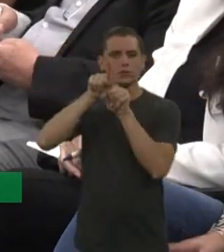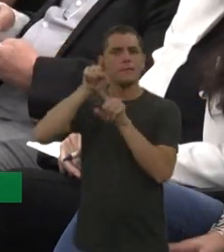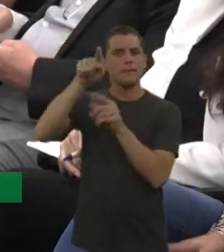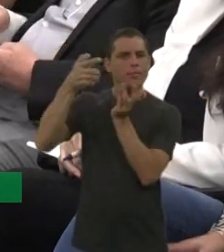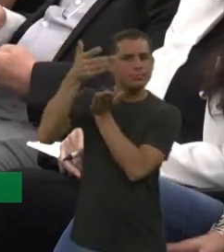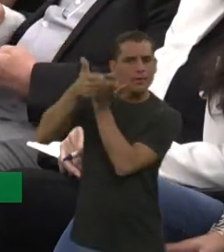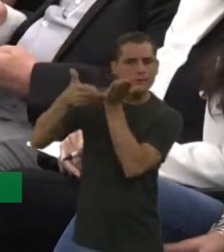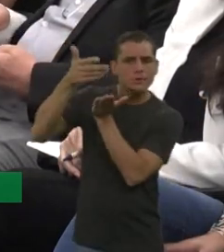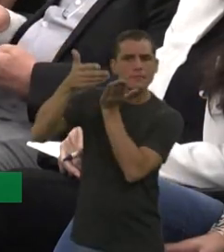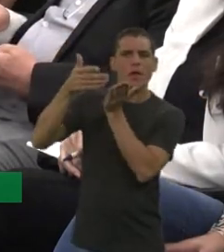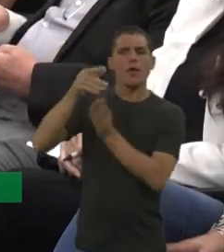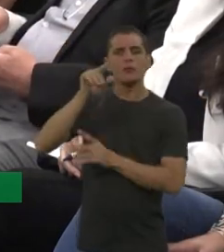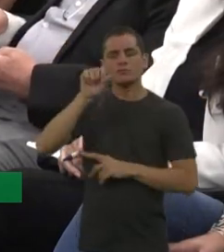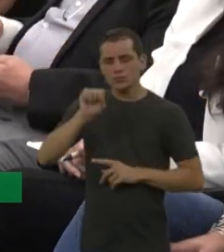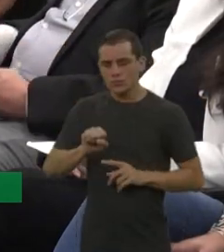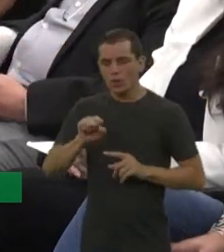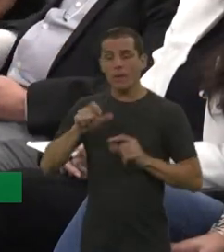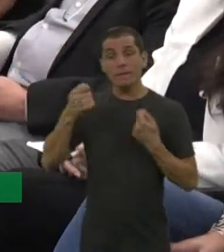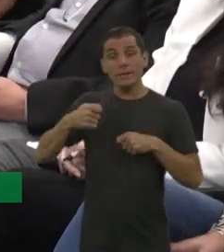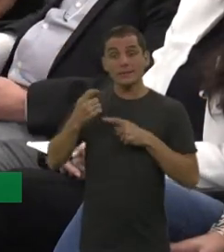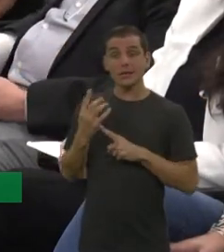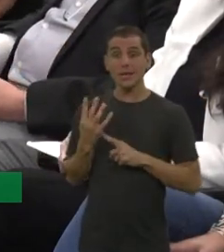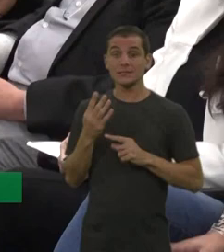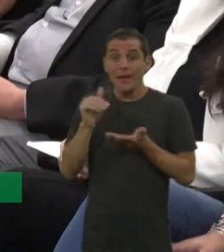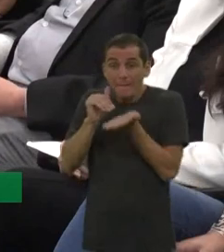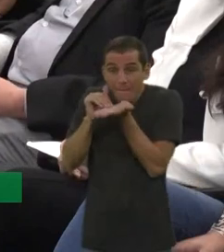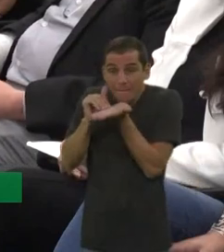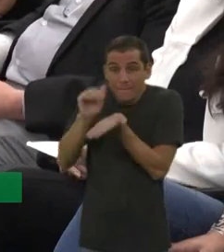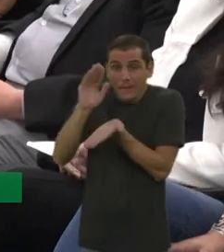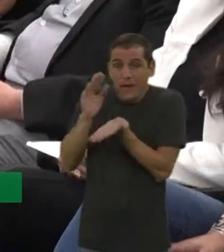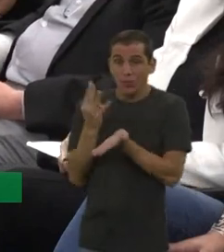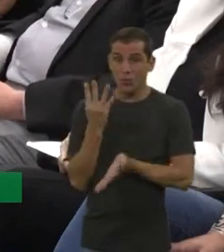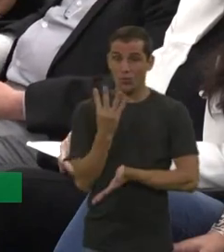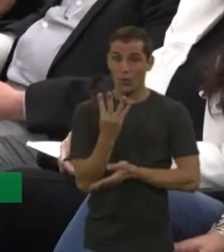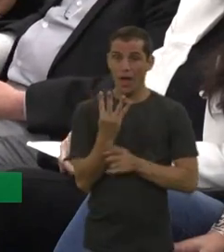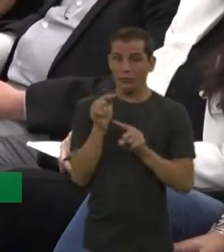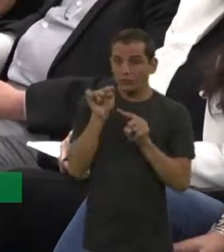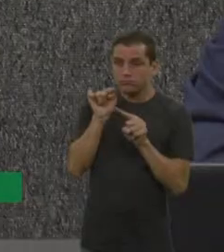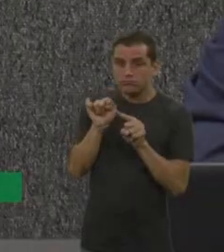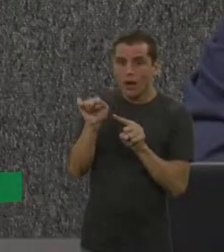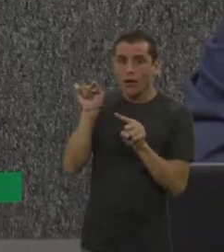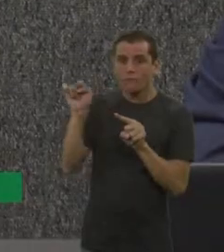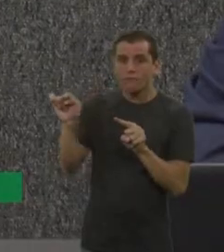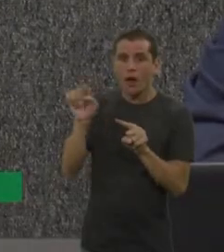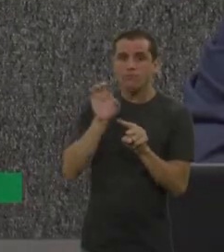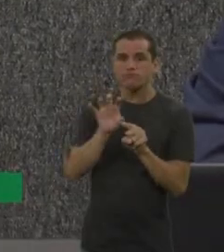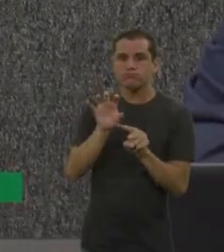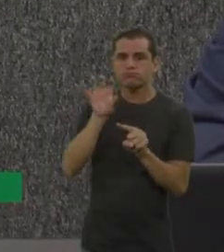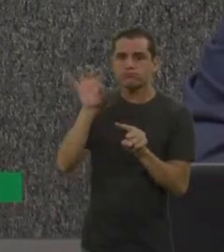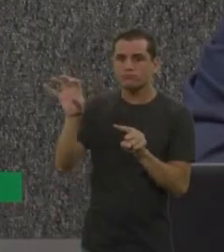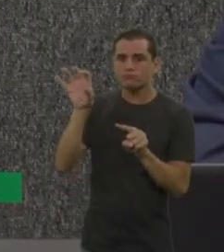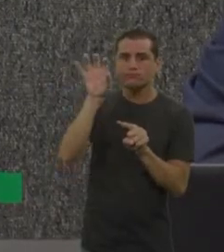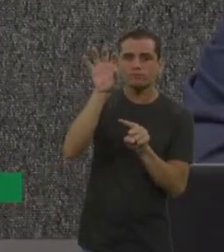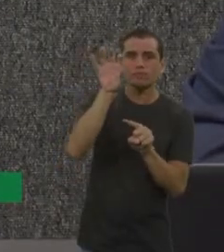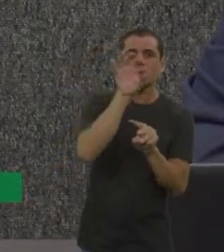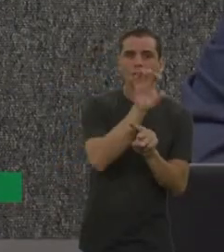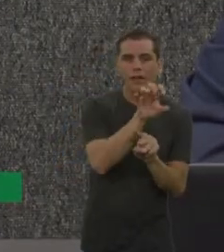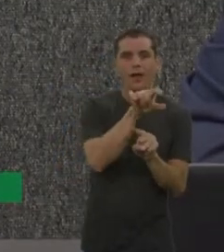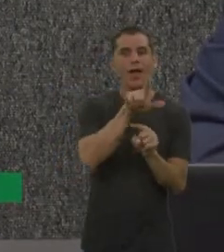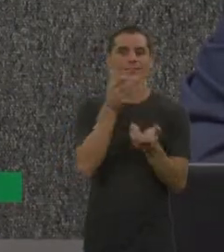nesses serviços a atenção integral. Porque o que a gente tem hoje são algumas coisas